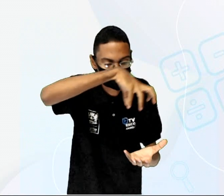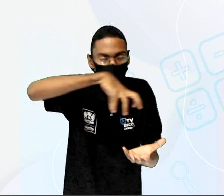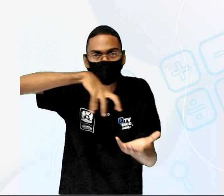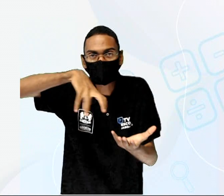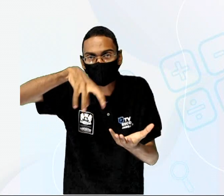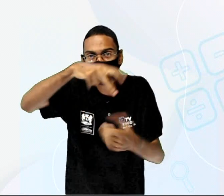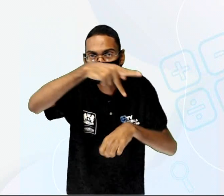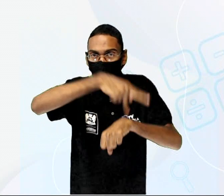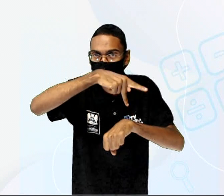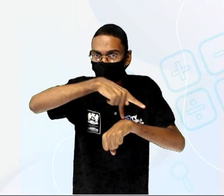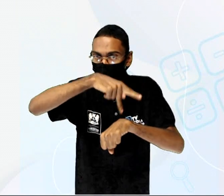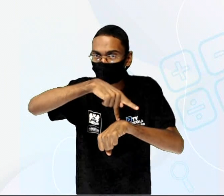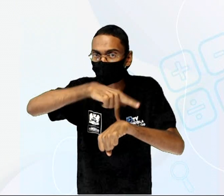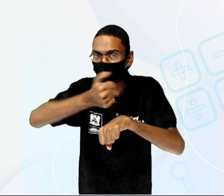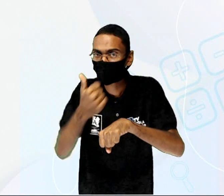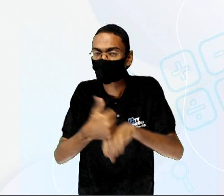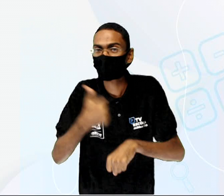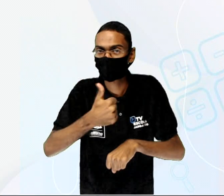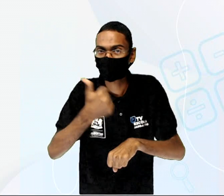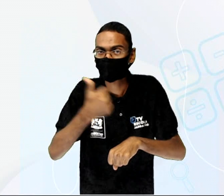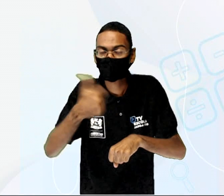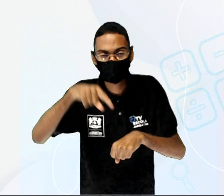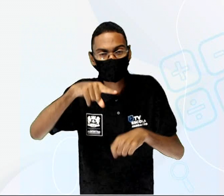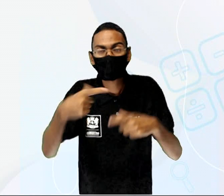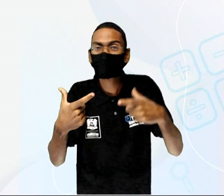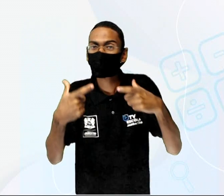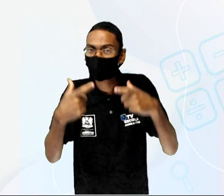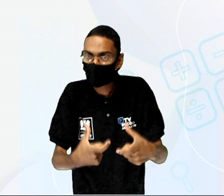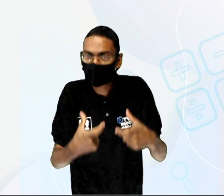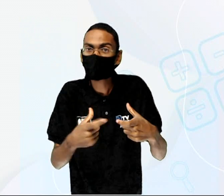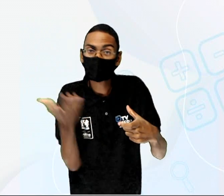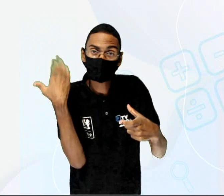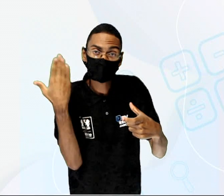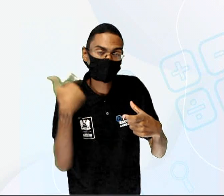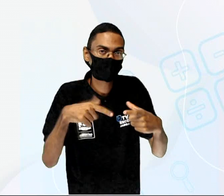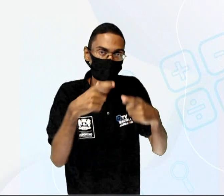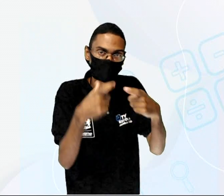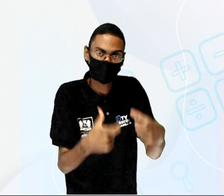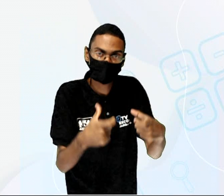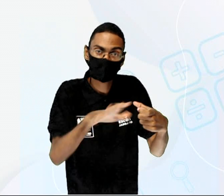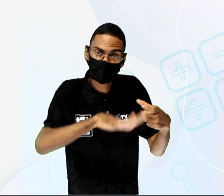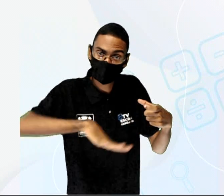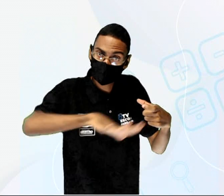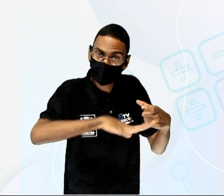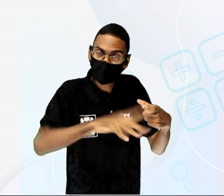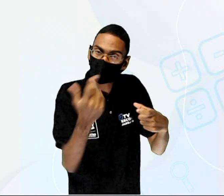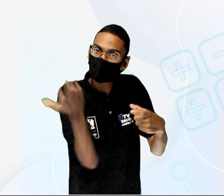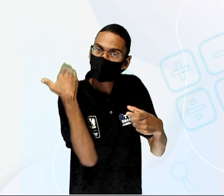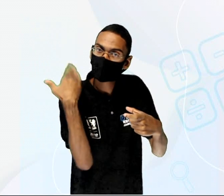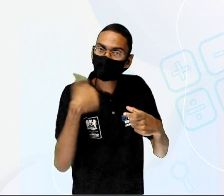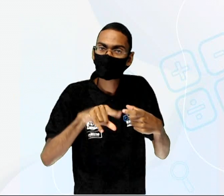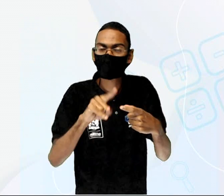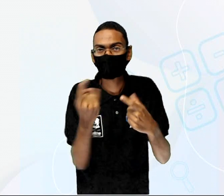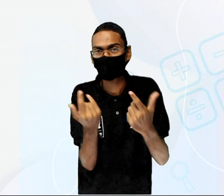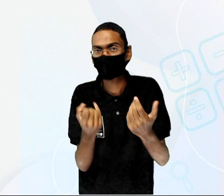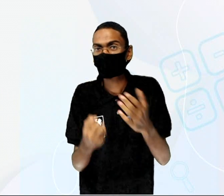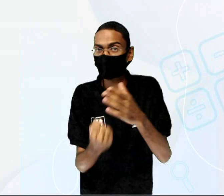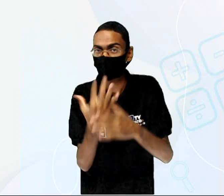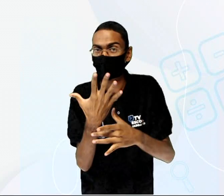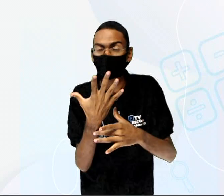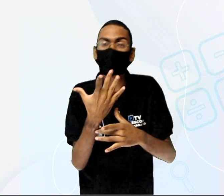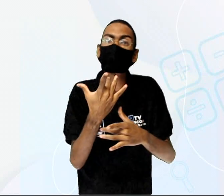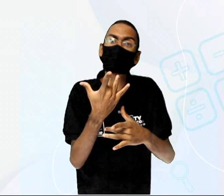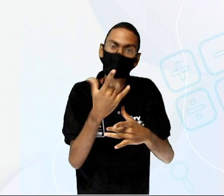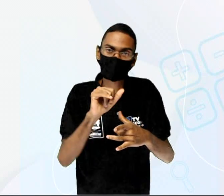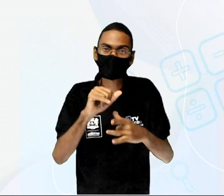ou crátons, são terrenos mais antigos, bastante destruídos, erodidos pela ação da água, do